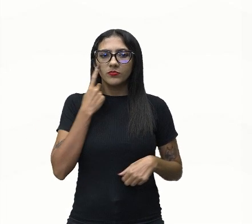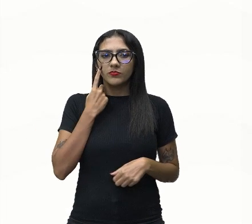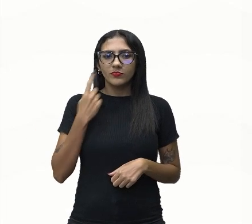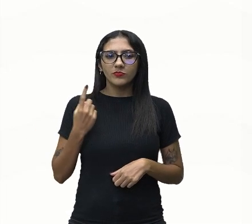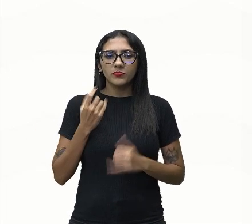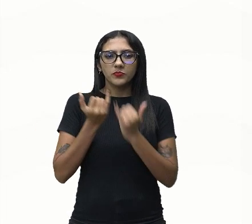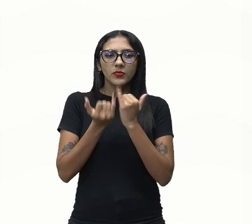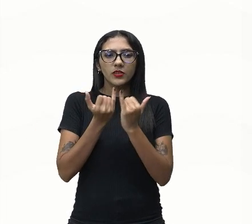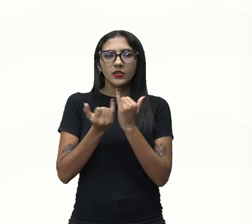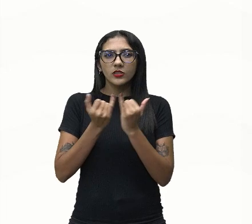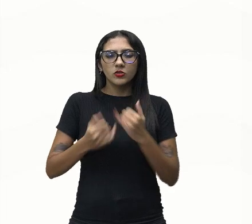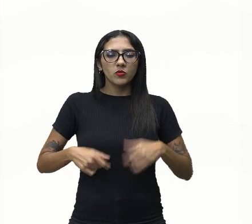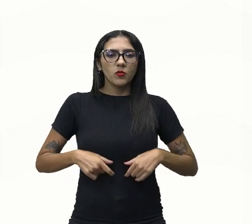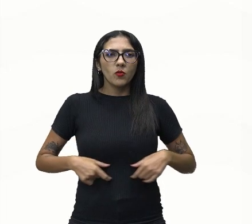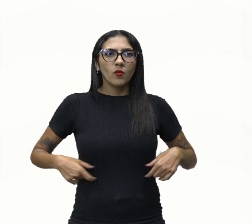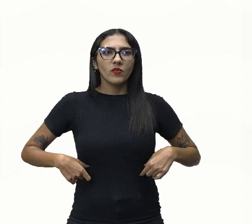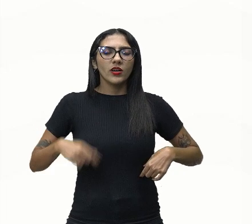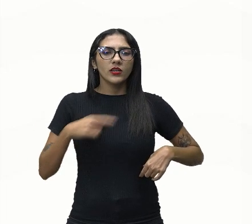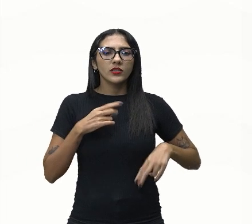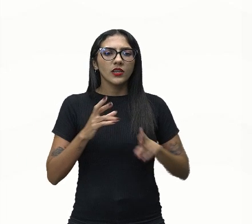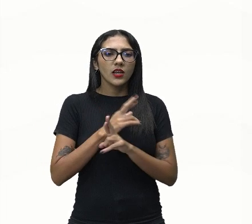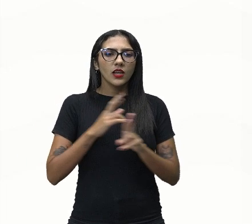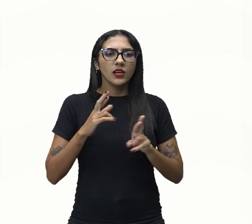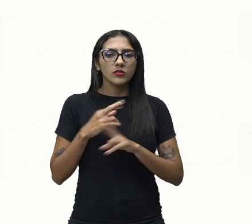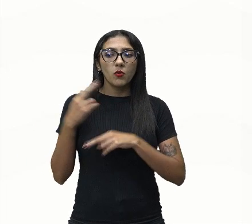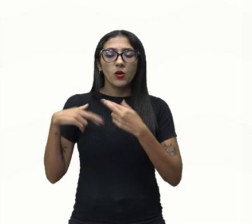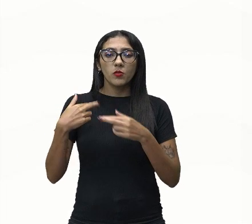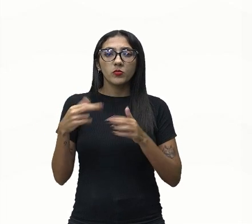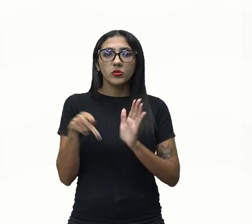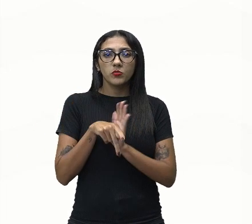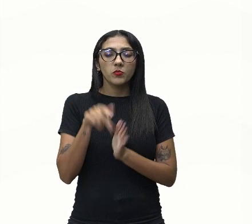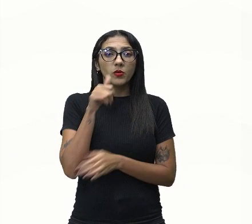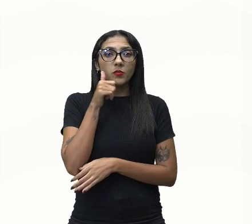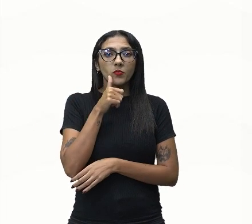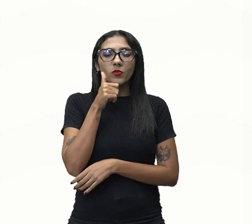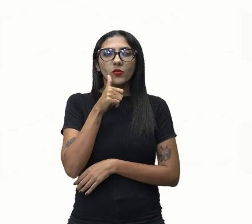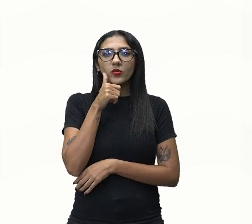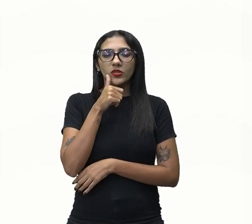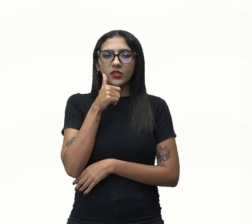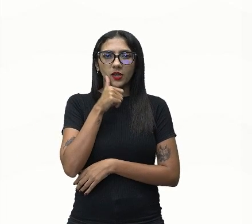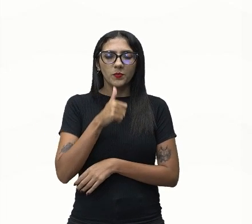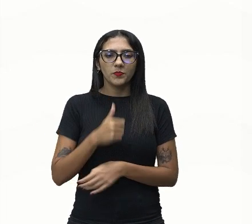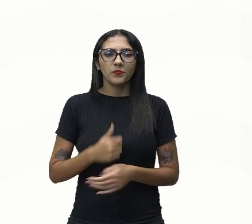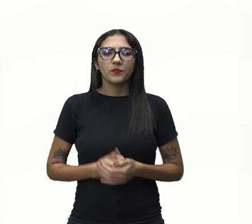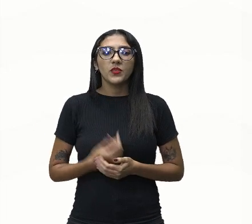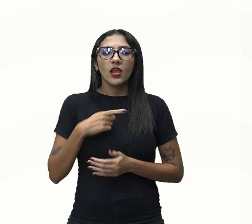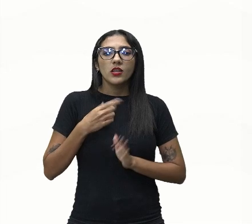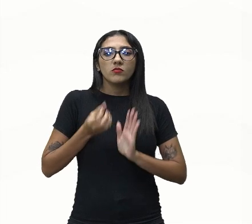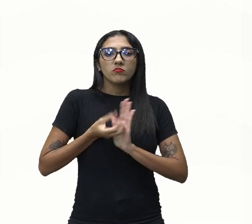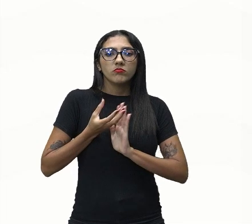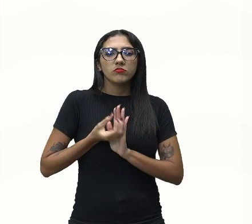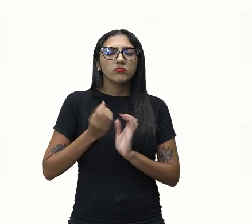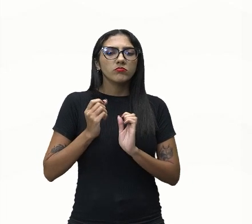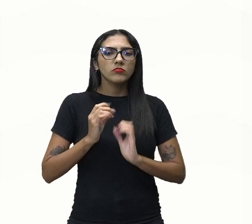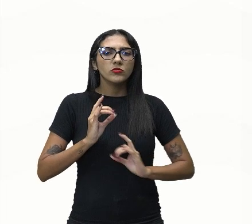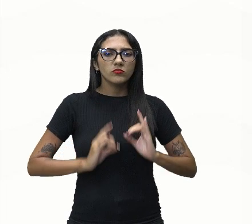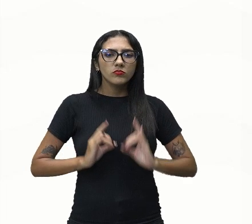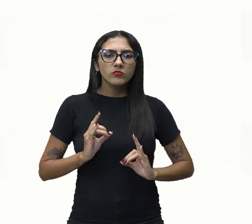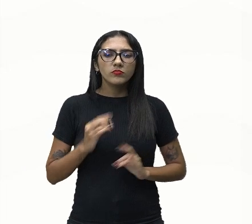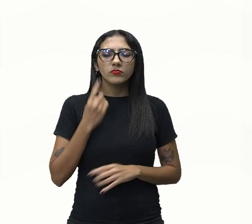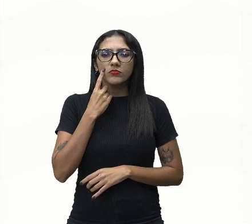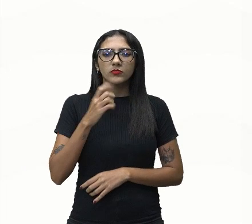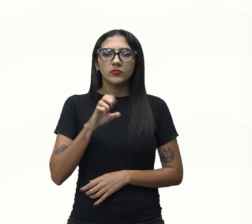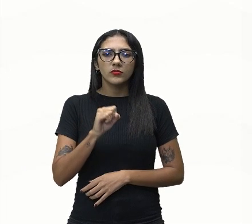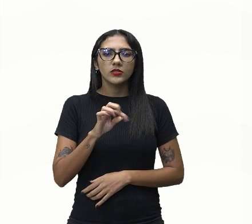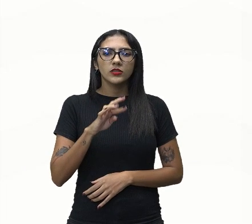extremidade, está relacionado com o sistema reprodutor feminino. Eles produzem hormônios como